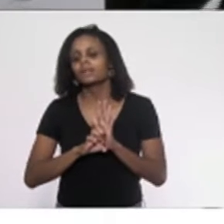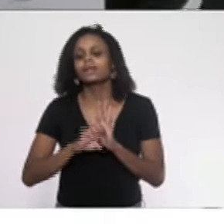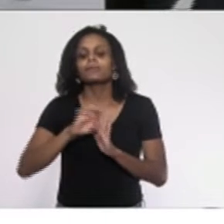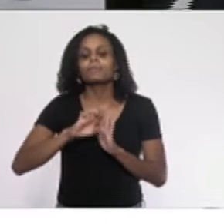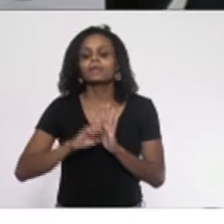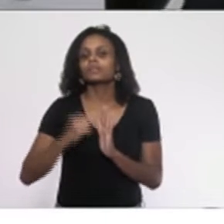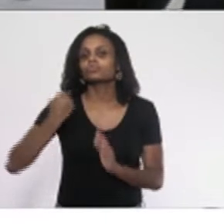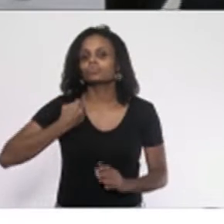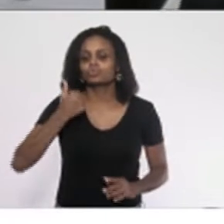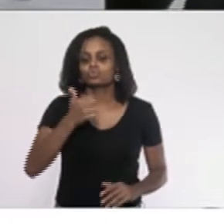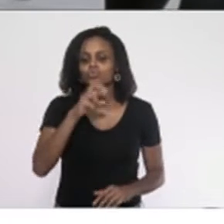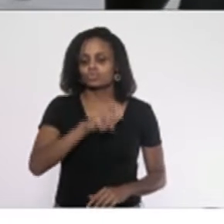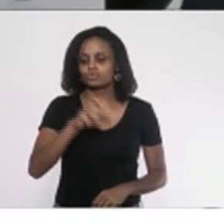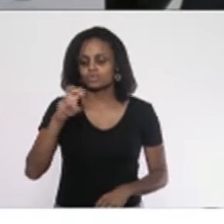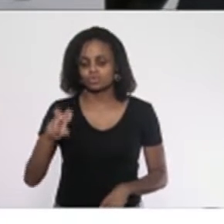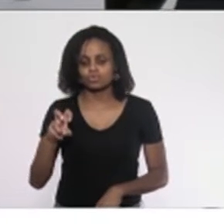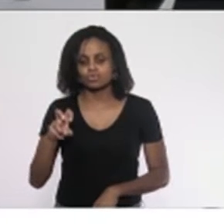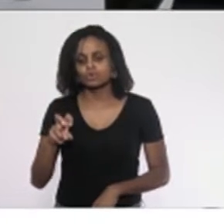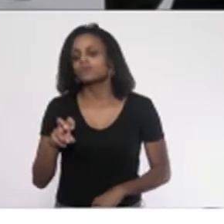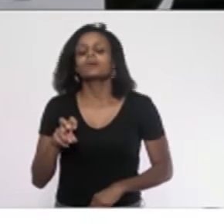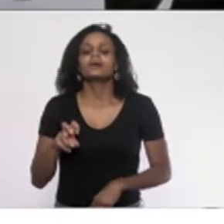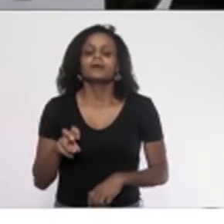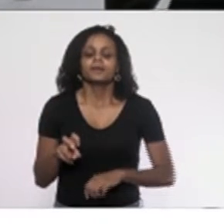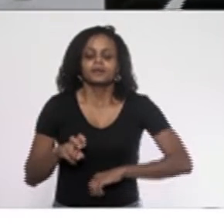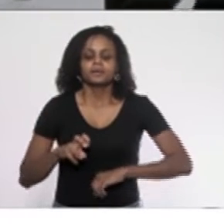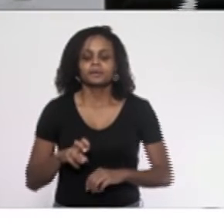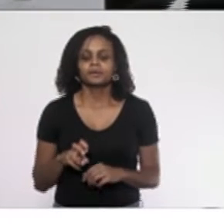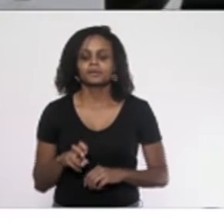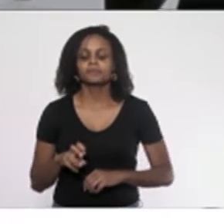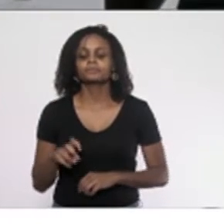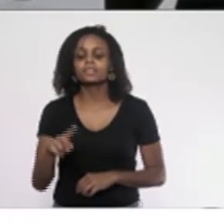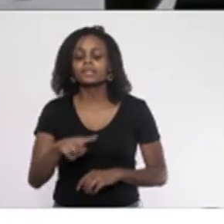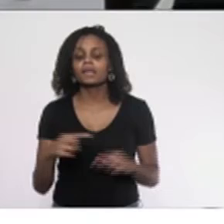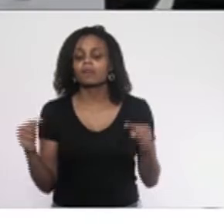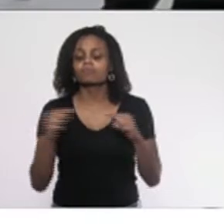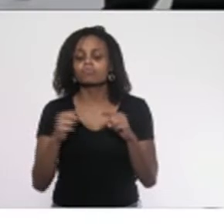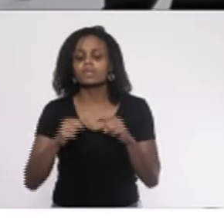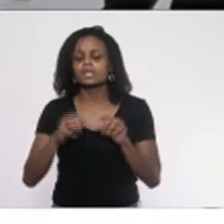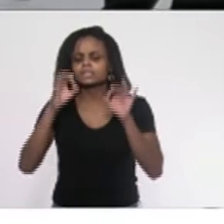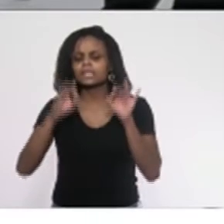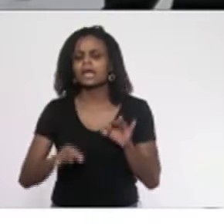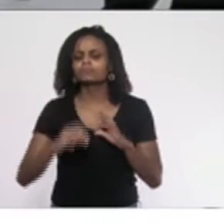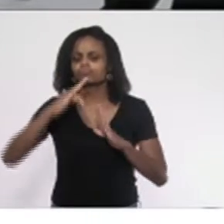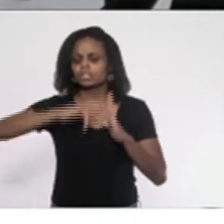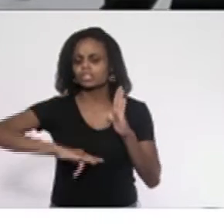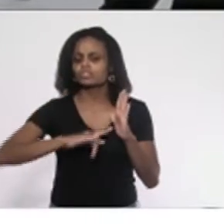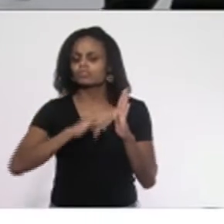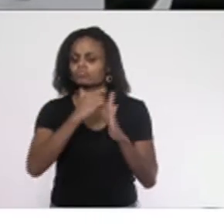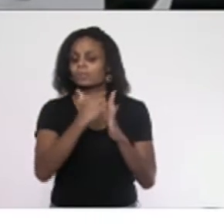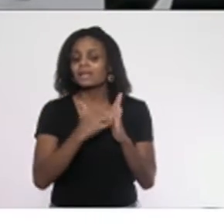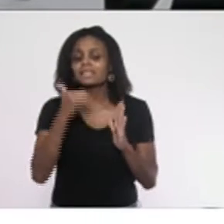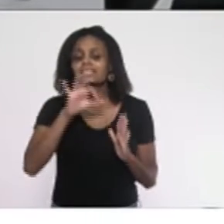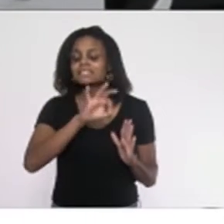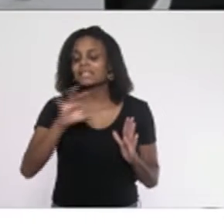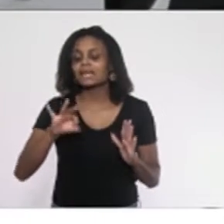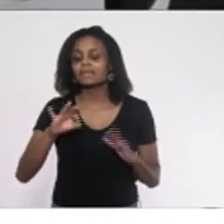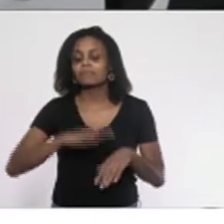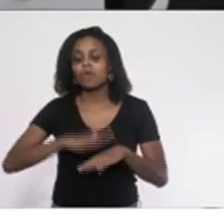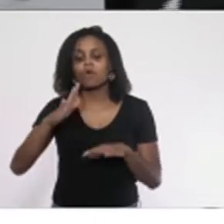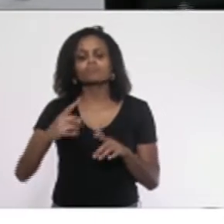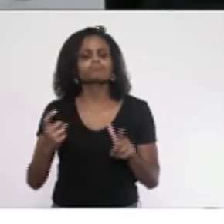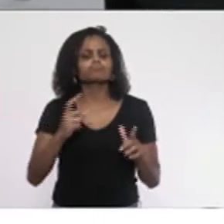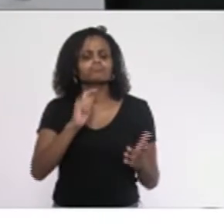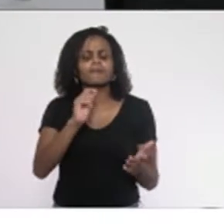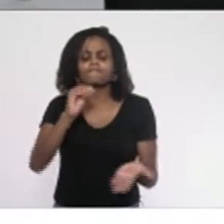emenda 155, que trata exatamente da lista dos 100 maiores devedores do